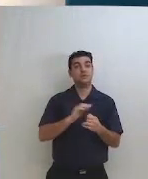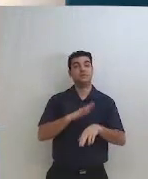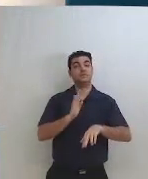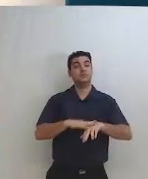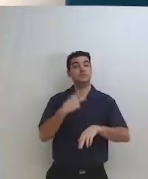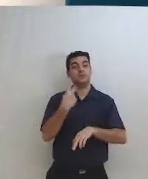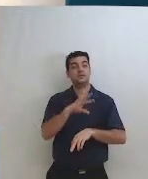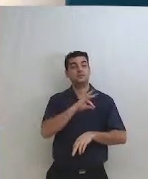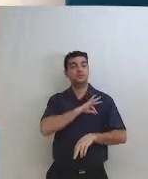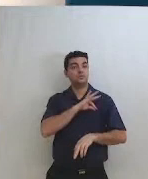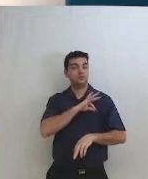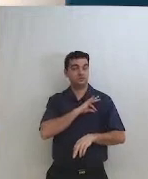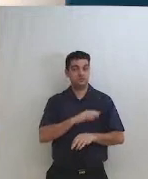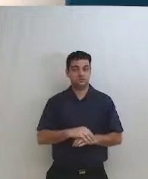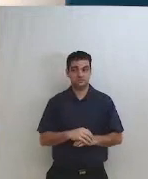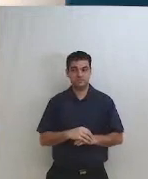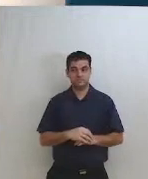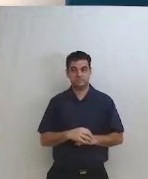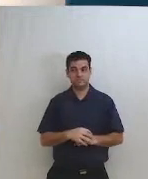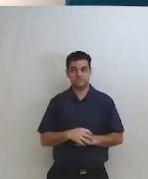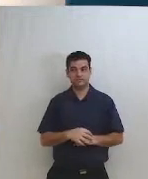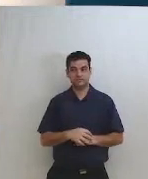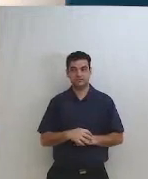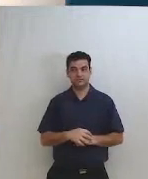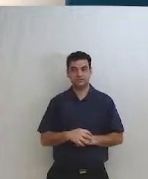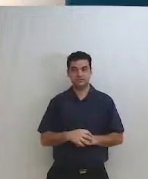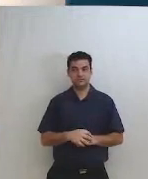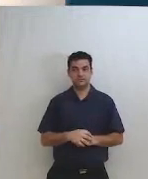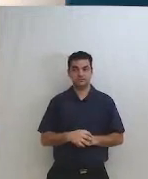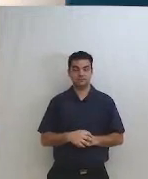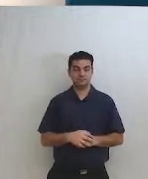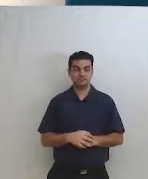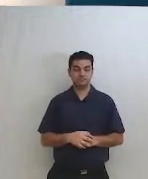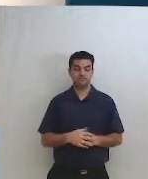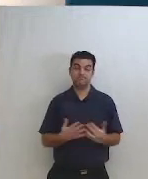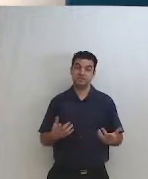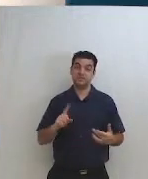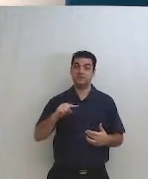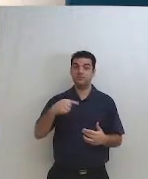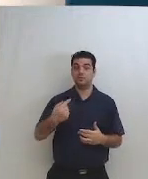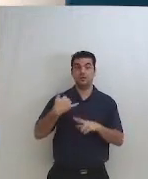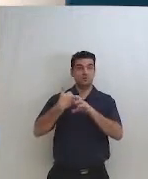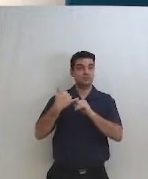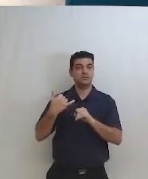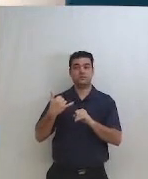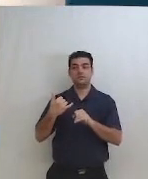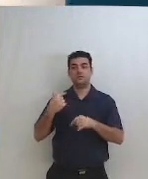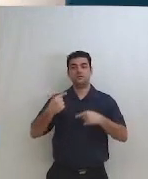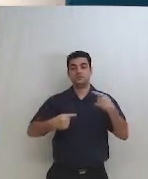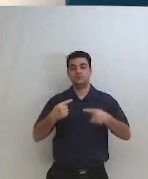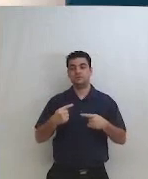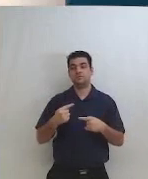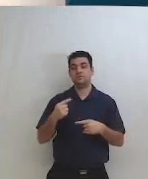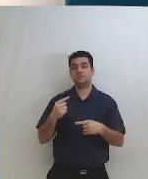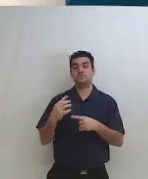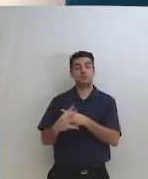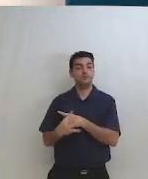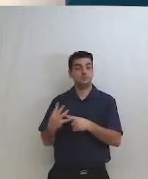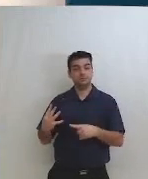da Polícia Federal que estavam na operação. E as gravações não foram feitas por um simples